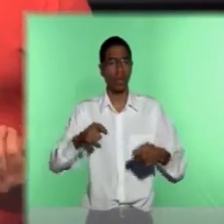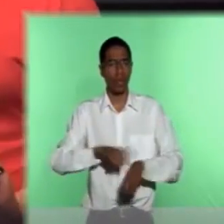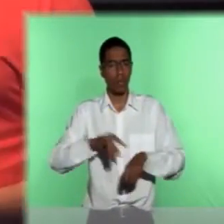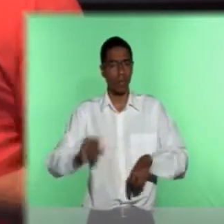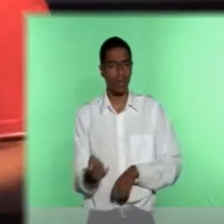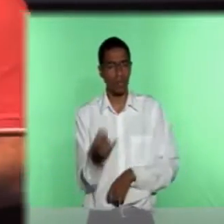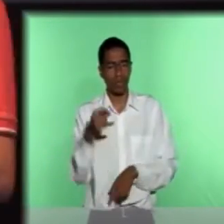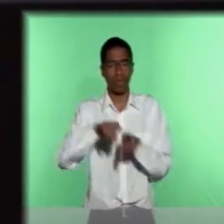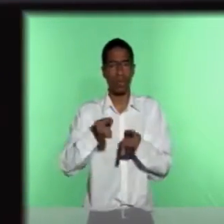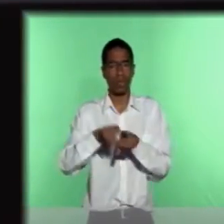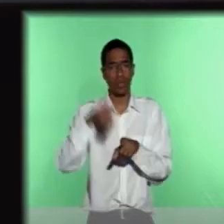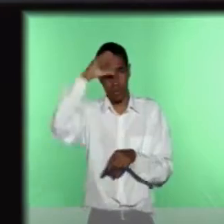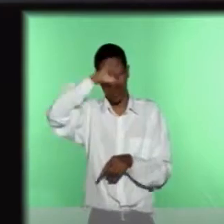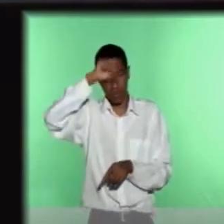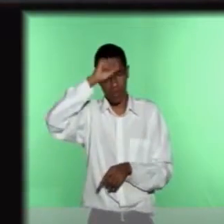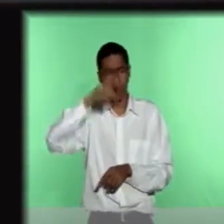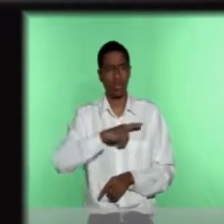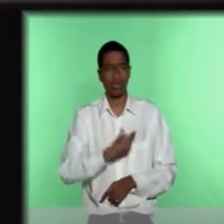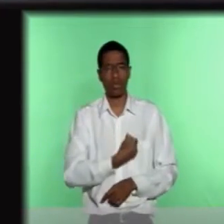de que as pessoas,